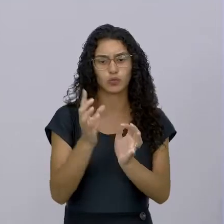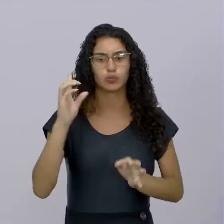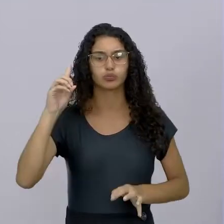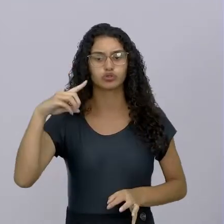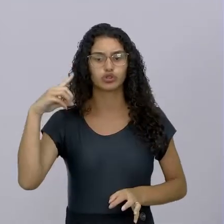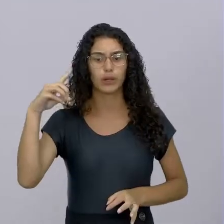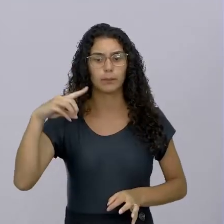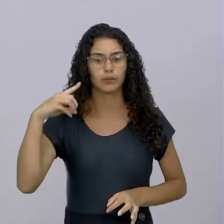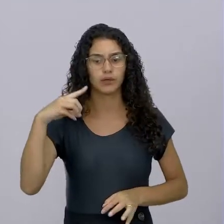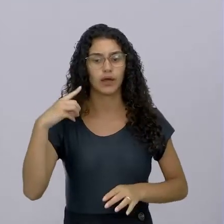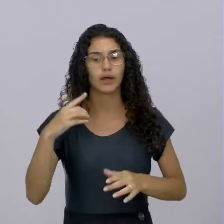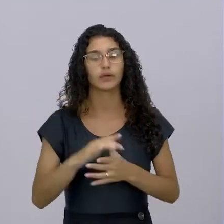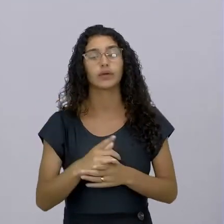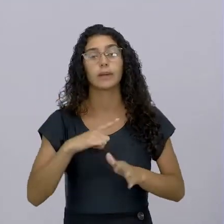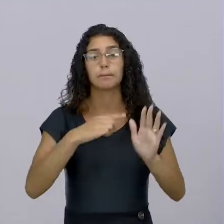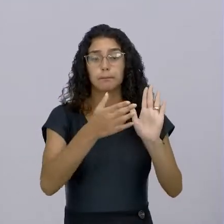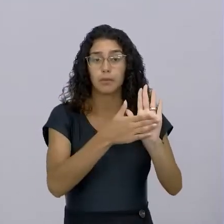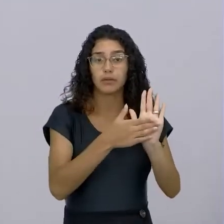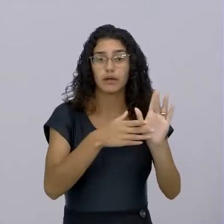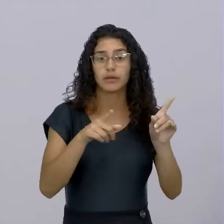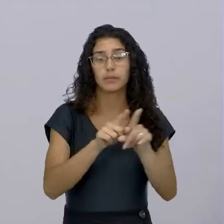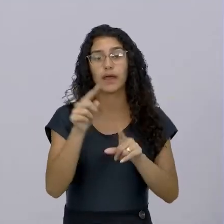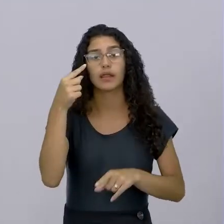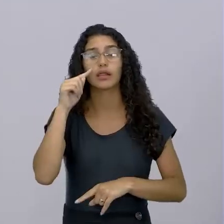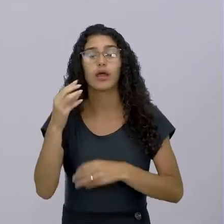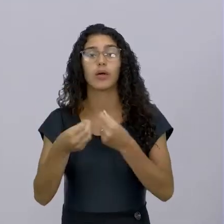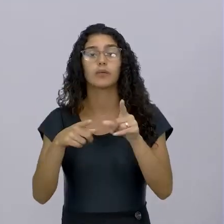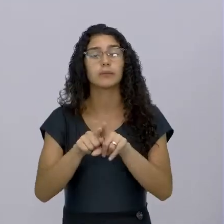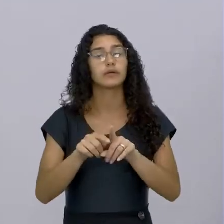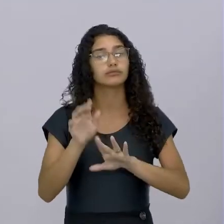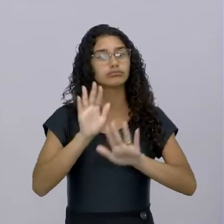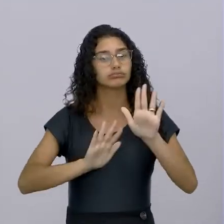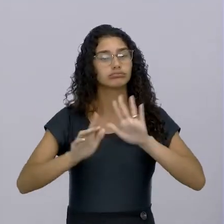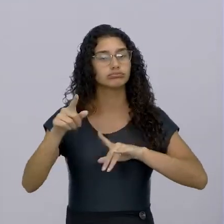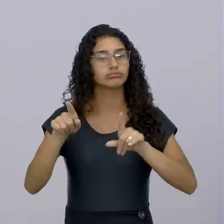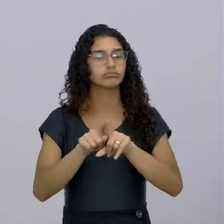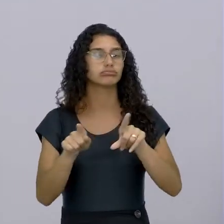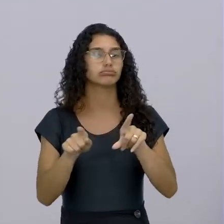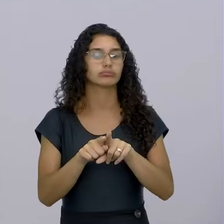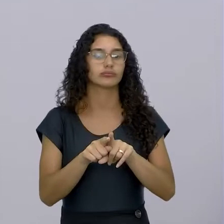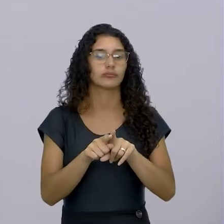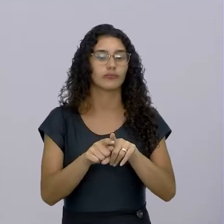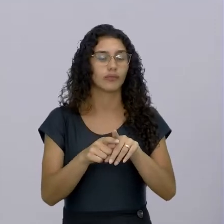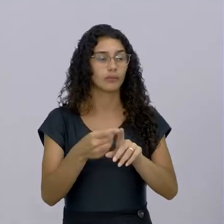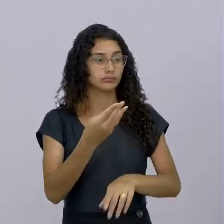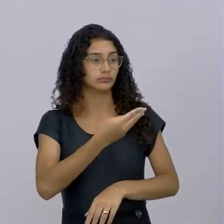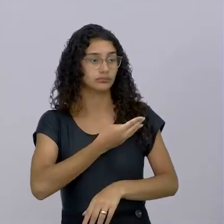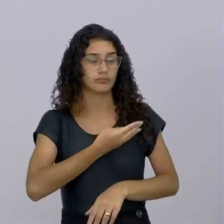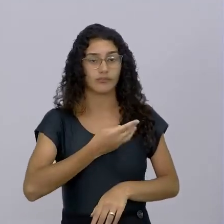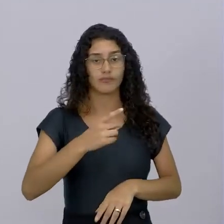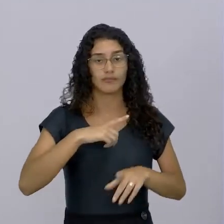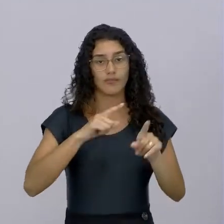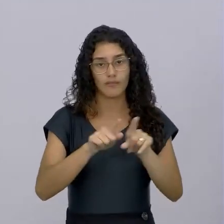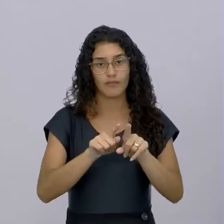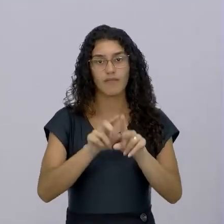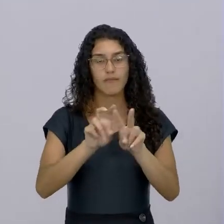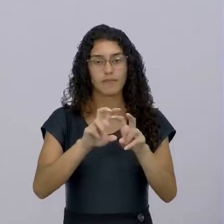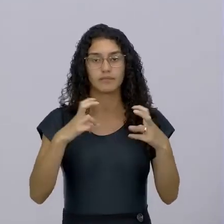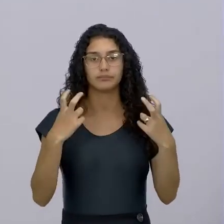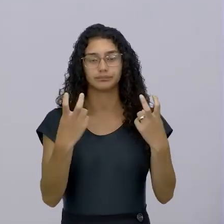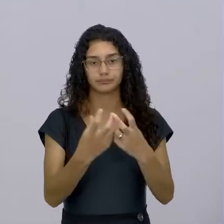deputados, tanto propusesse essa ideia, como defendesse essa ideia perante seus colegas na Câmara